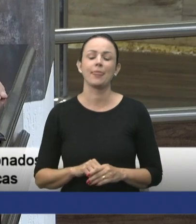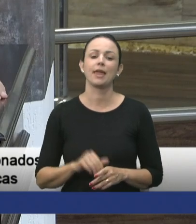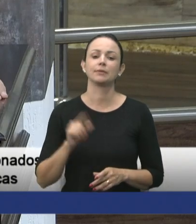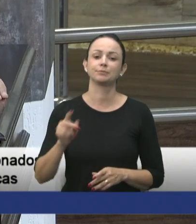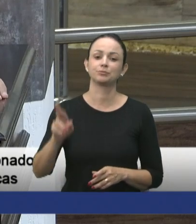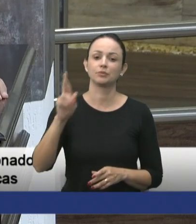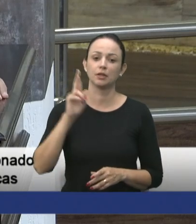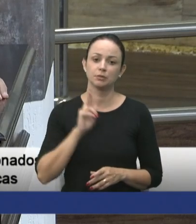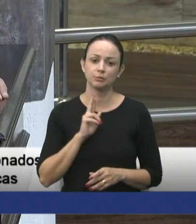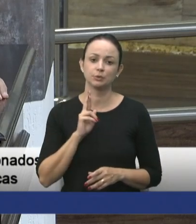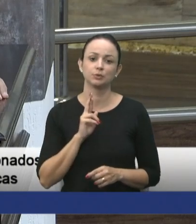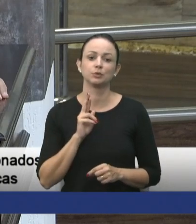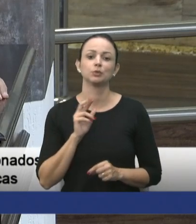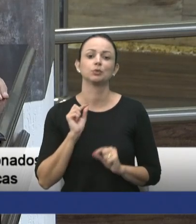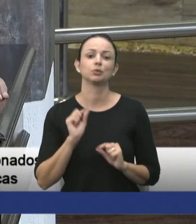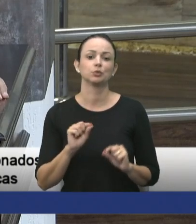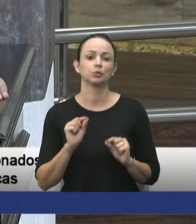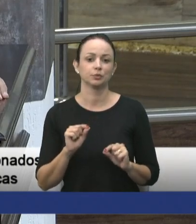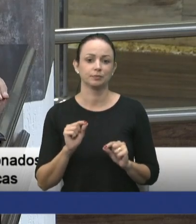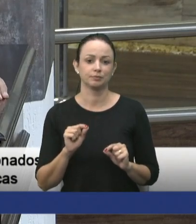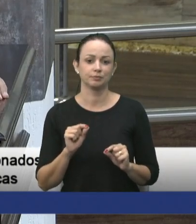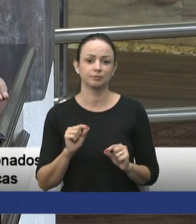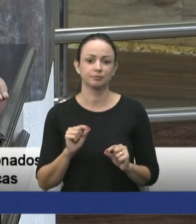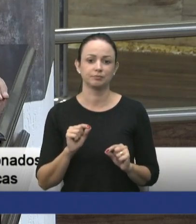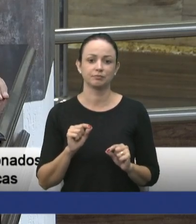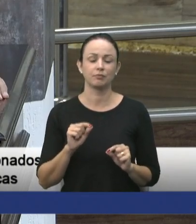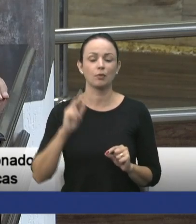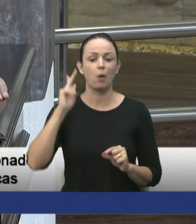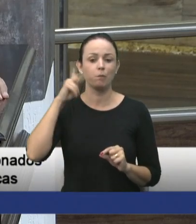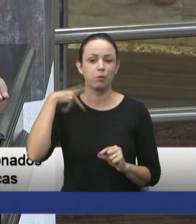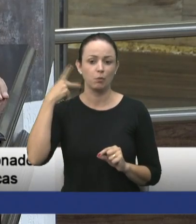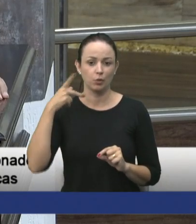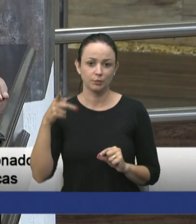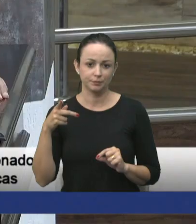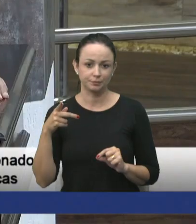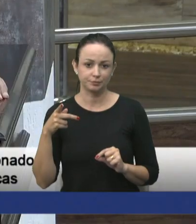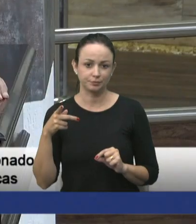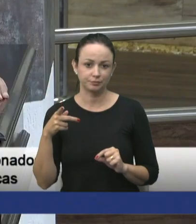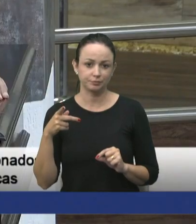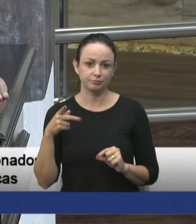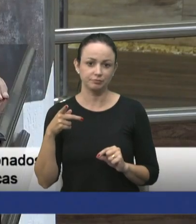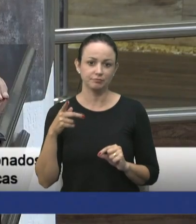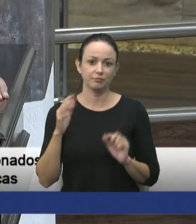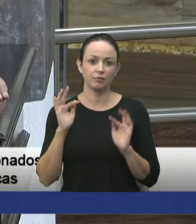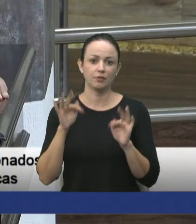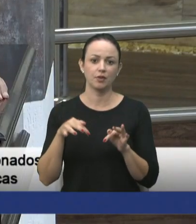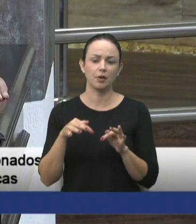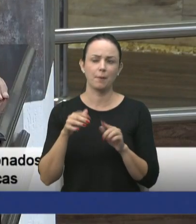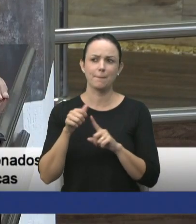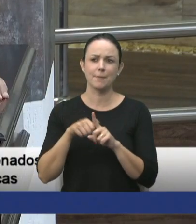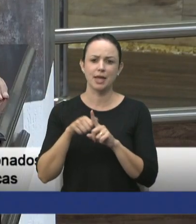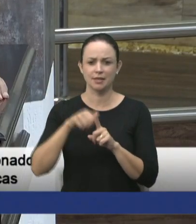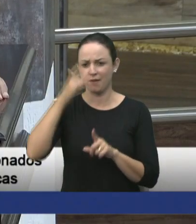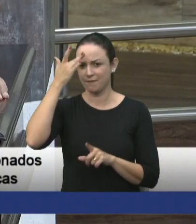resposta que nos foi dada pela promotoria, no finalzinho do mês de